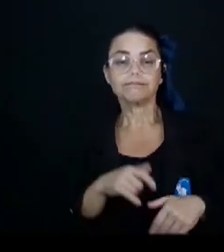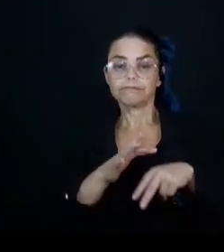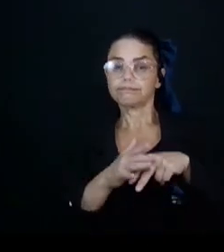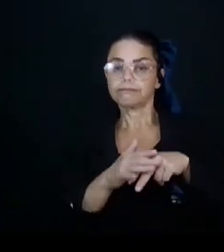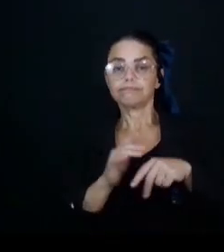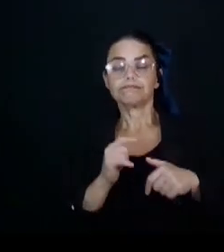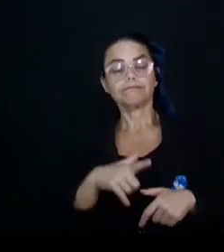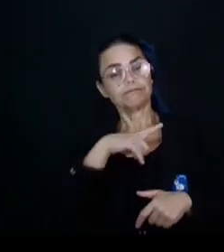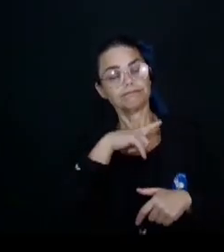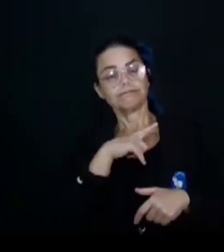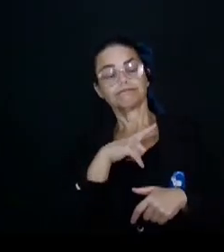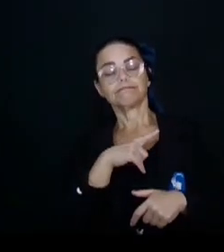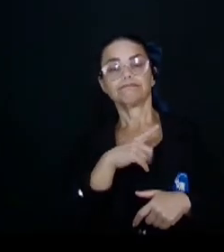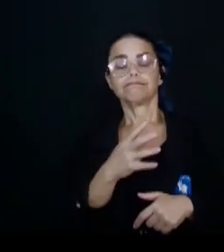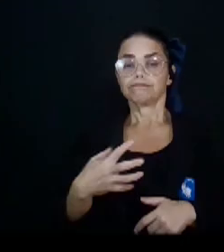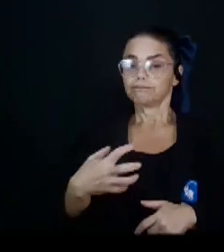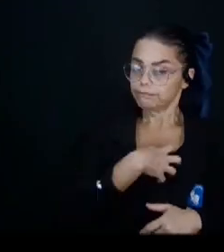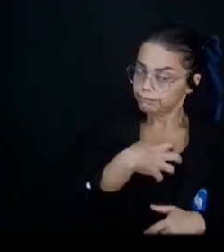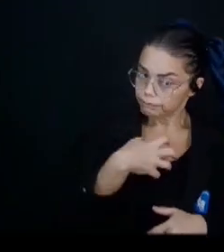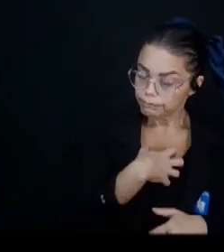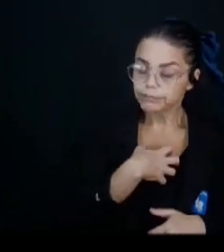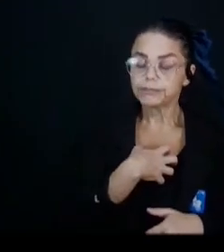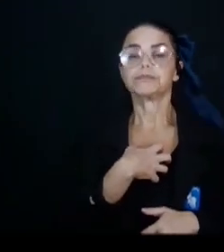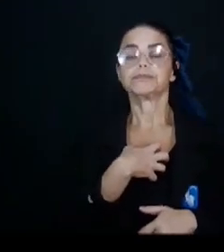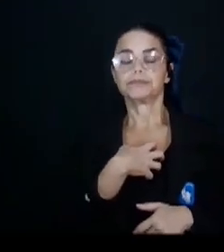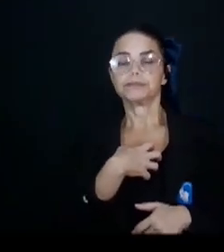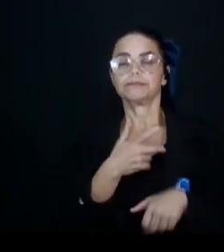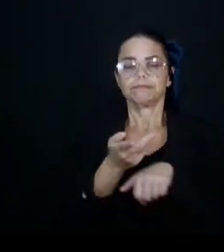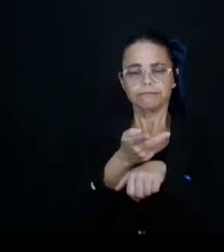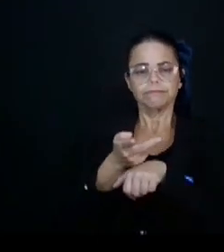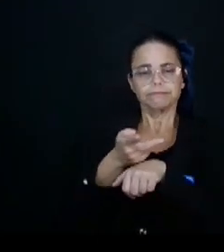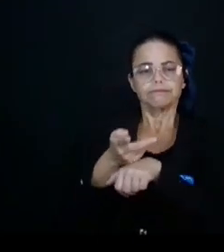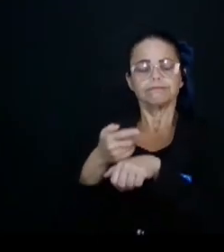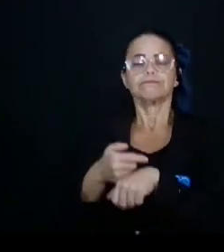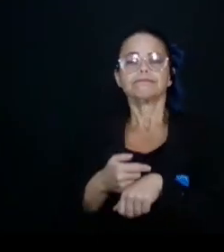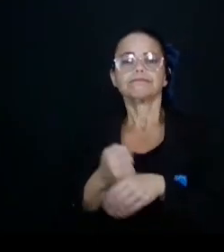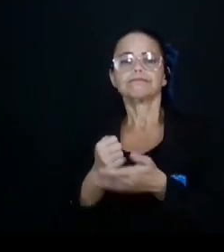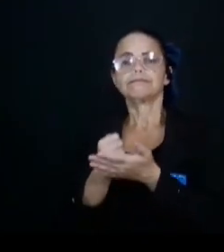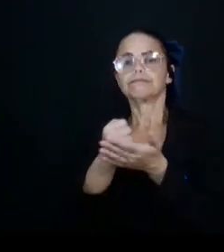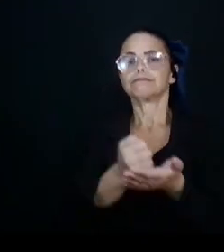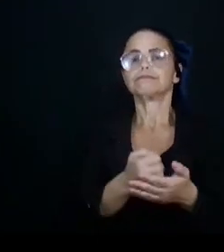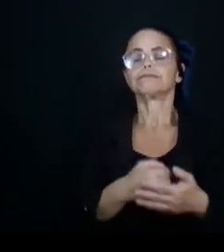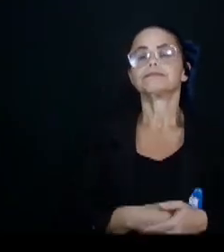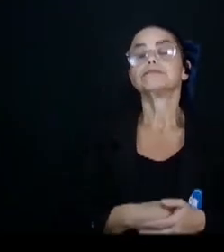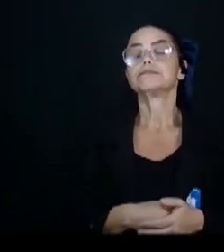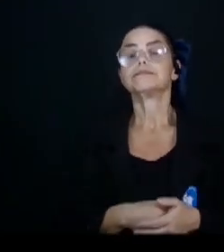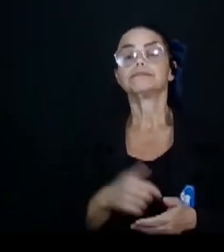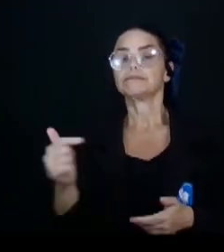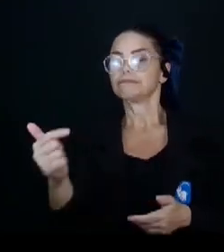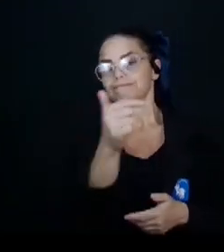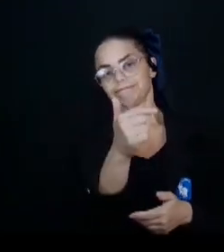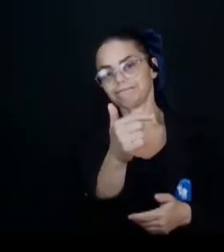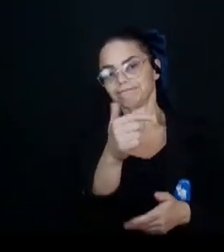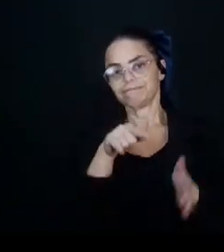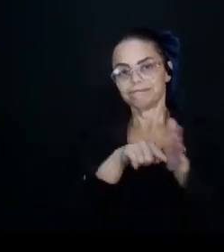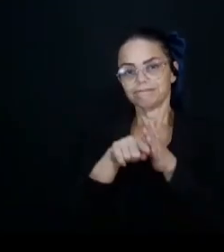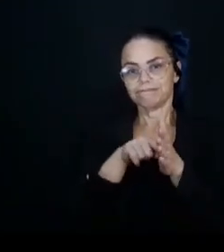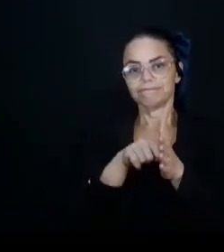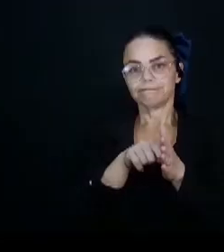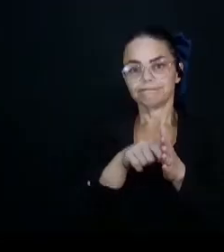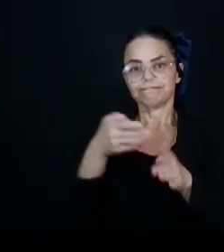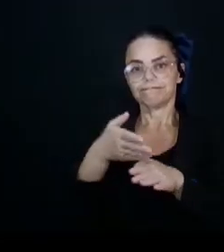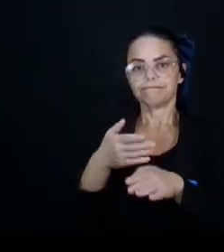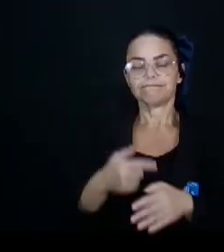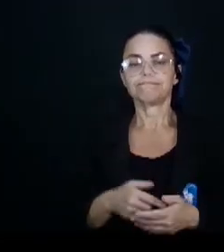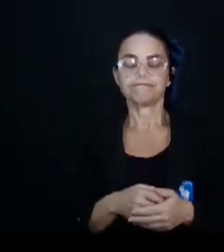esses sintomas e buscar essa ajuda. Então, pessoal, a gente não tem exame de triagem para as leucemias agudas,